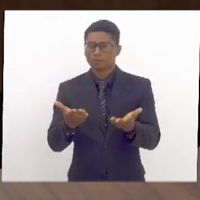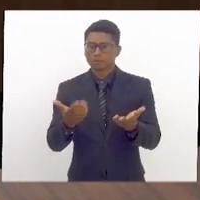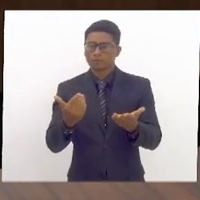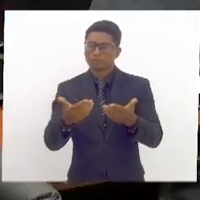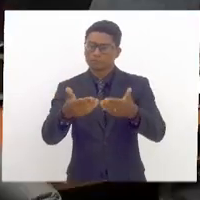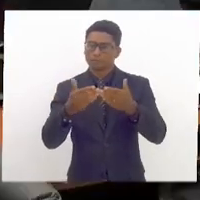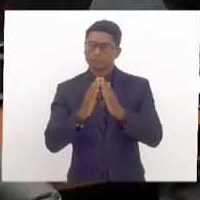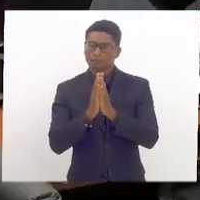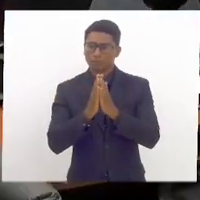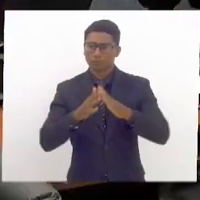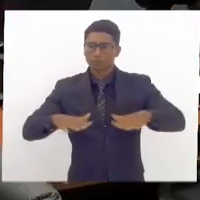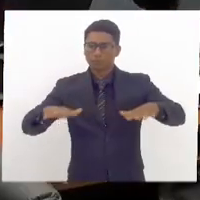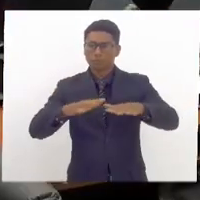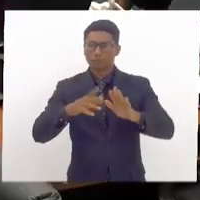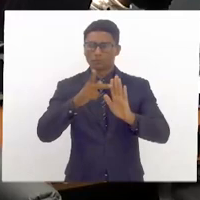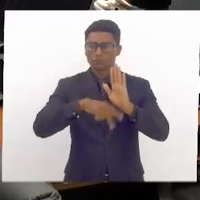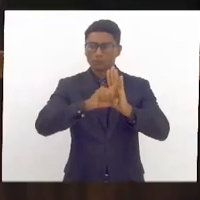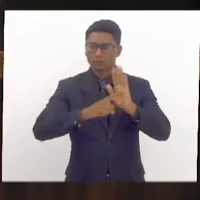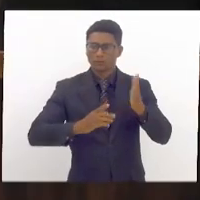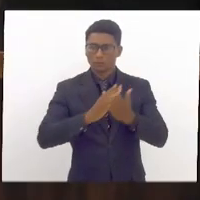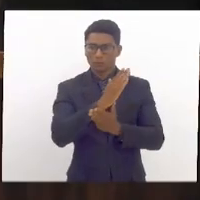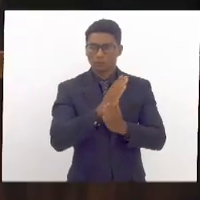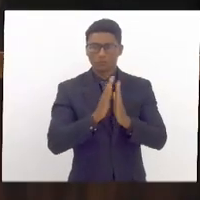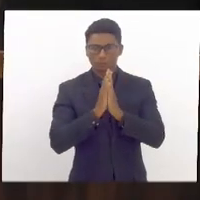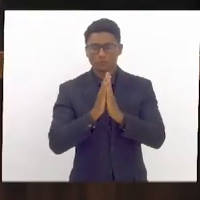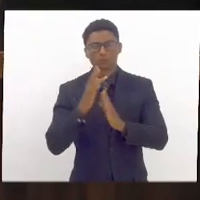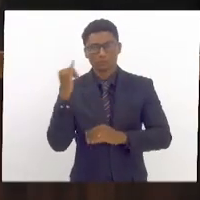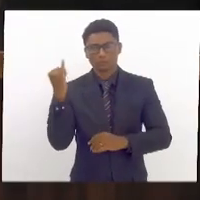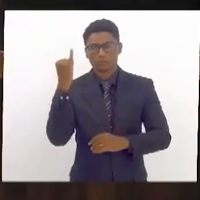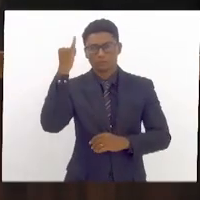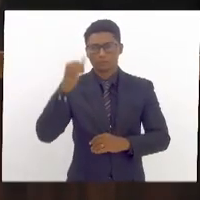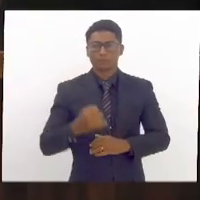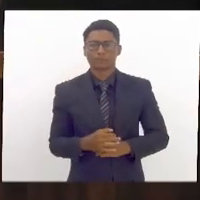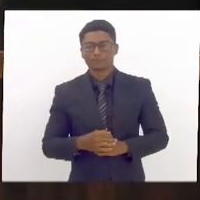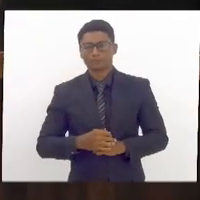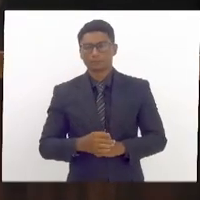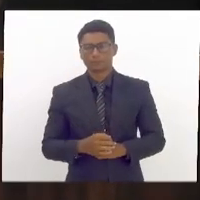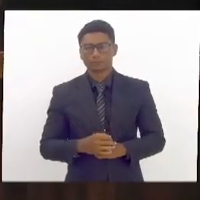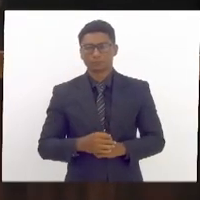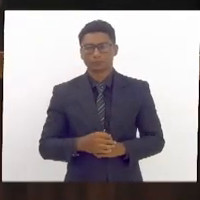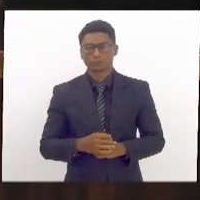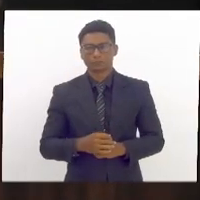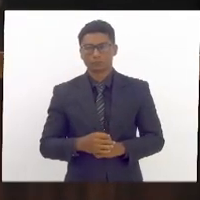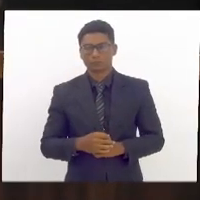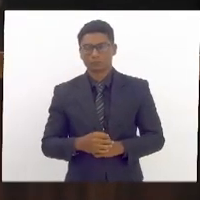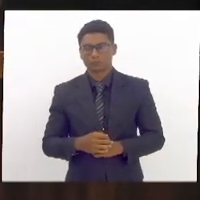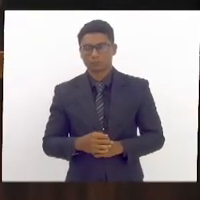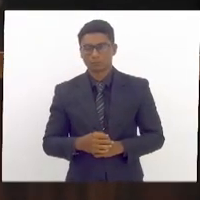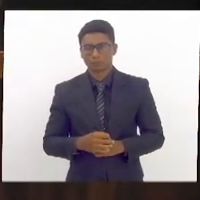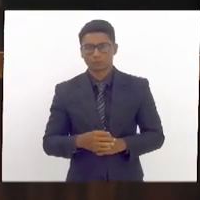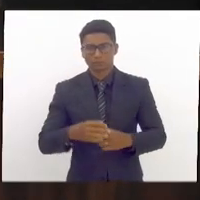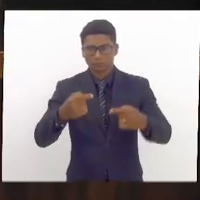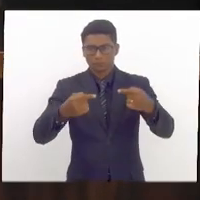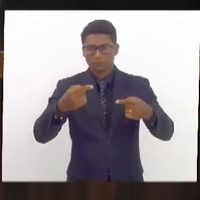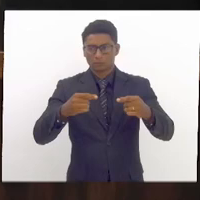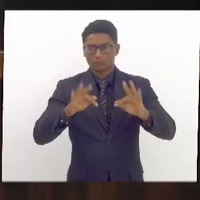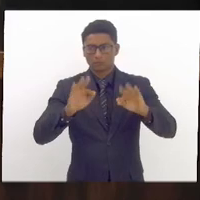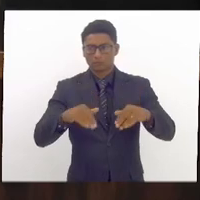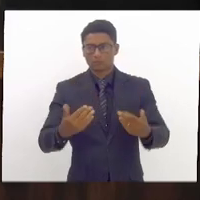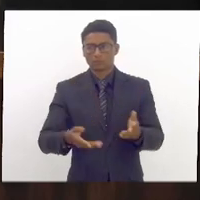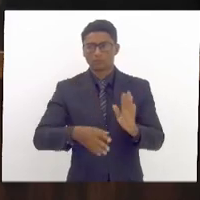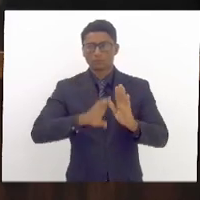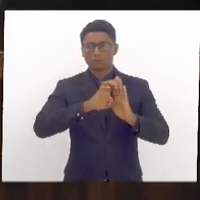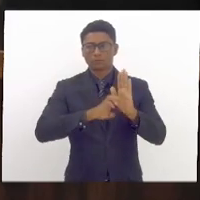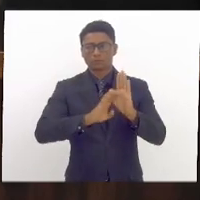matéria. É importantíssimo. Não havendo mais oradores inscritos, encerrada a discussão, a presente proposta